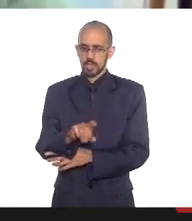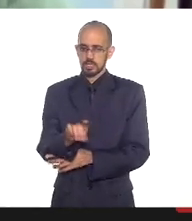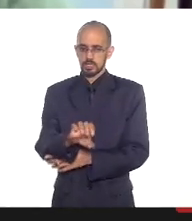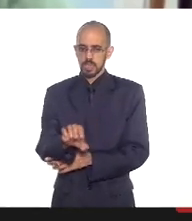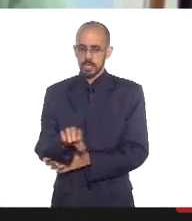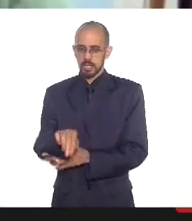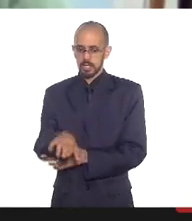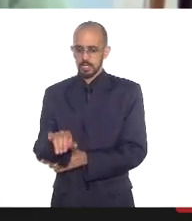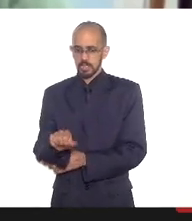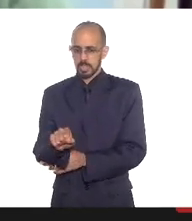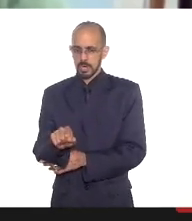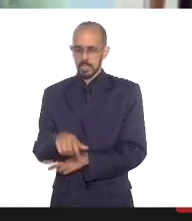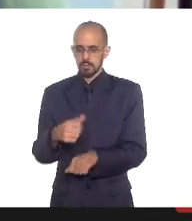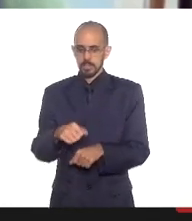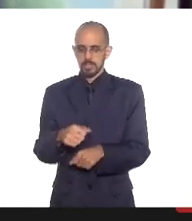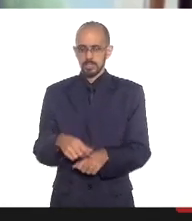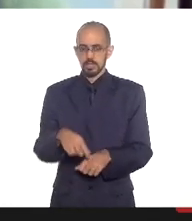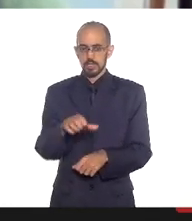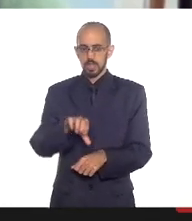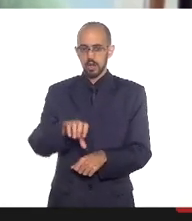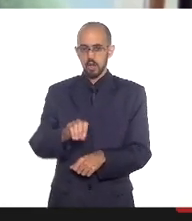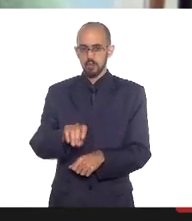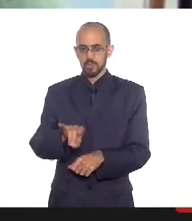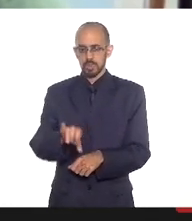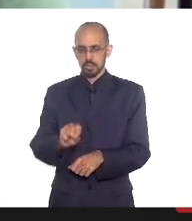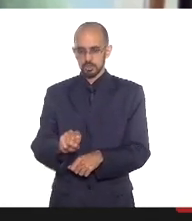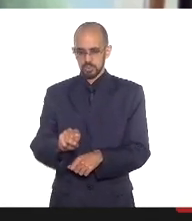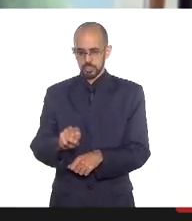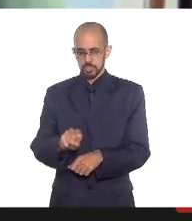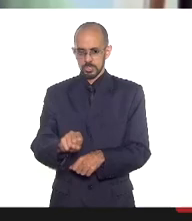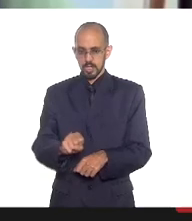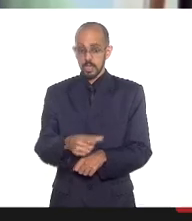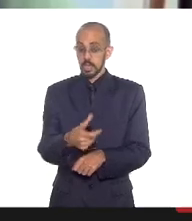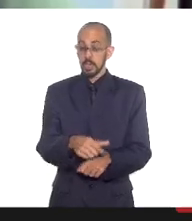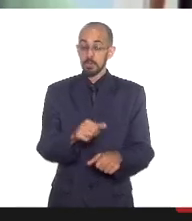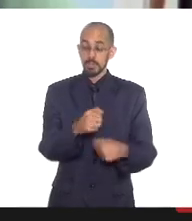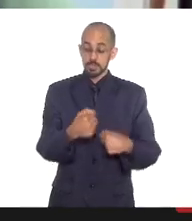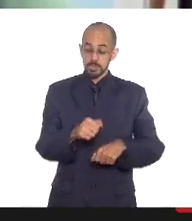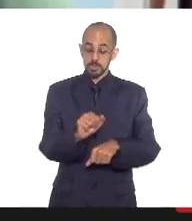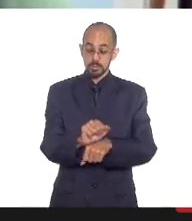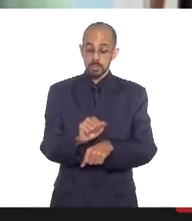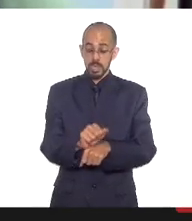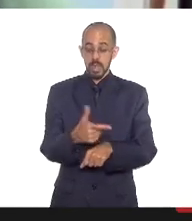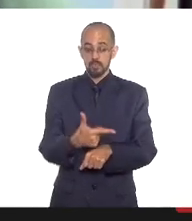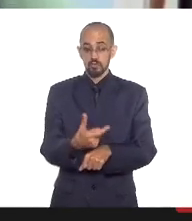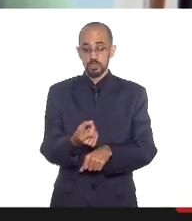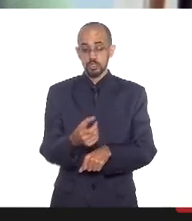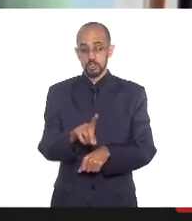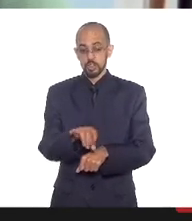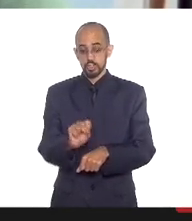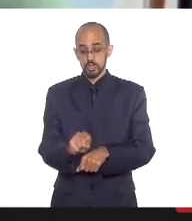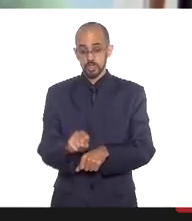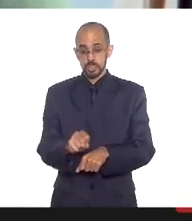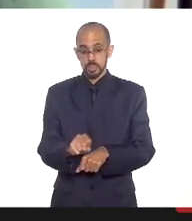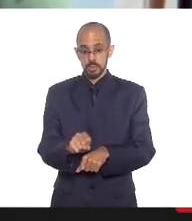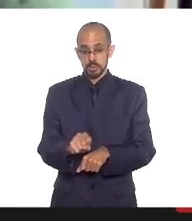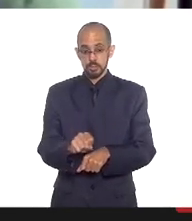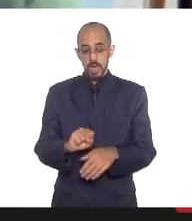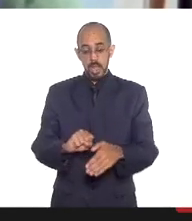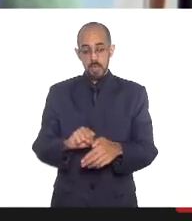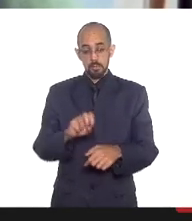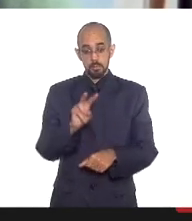reforço e tem que esperar pelo menos 20 dias para garantir a imunização adequada do paciente estou